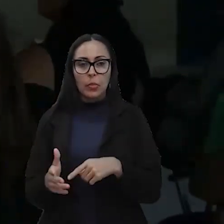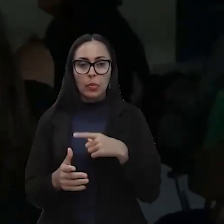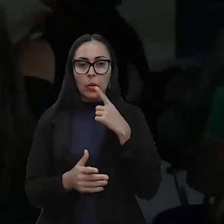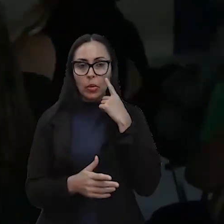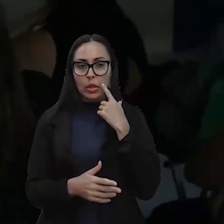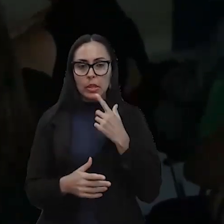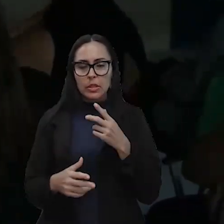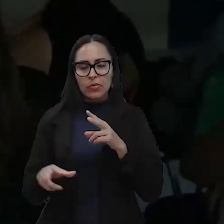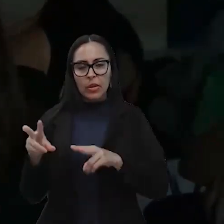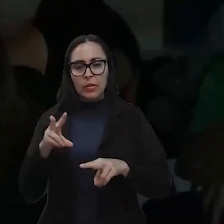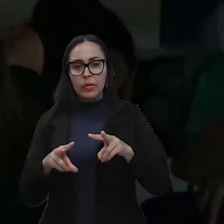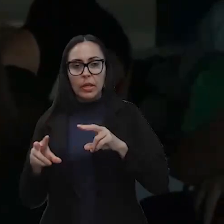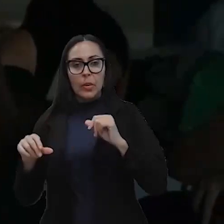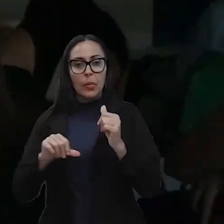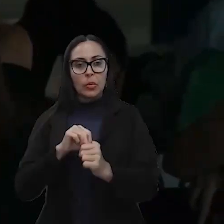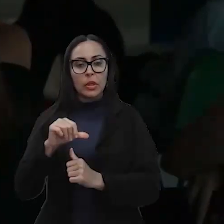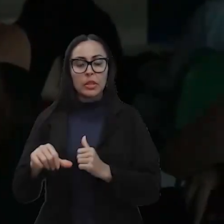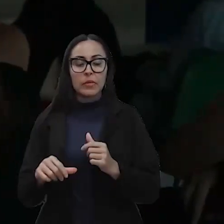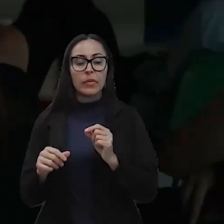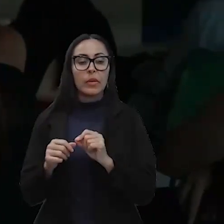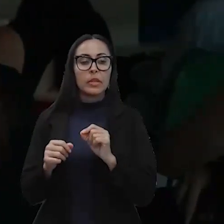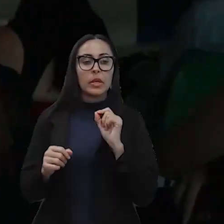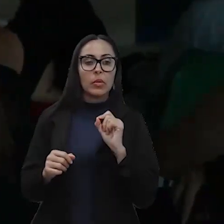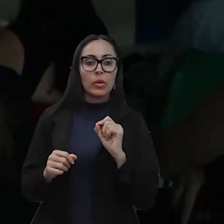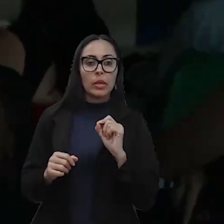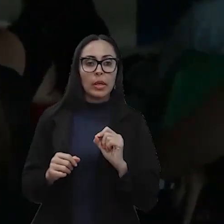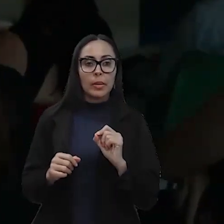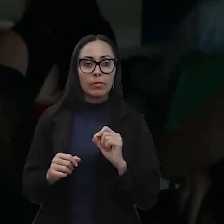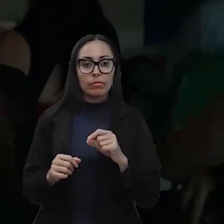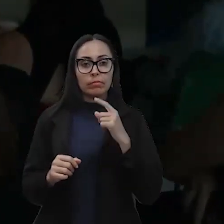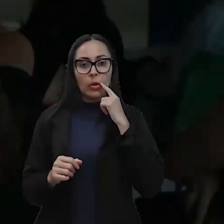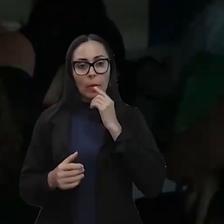vai ter que fazer o quê? Mamografia. E a